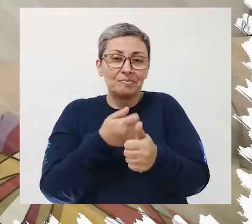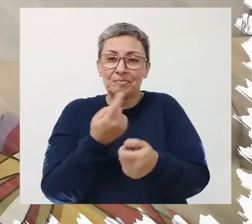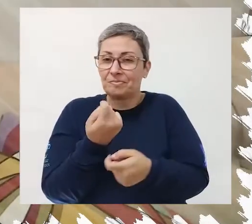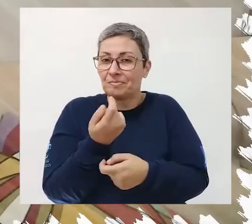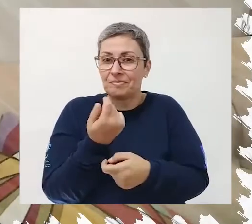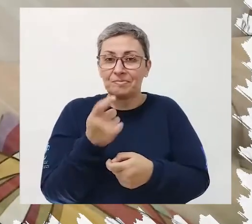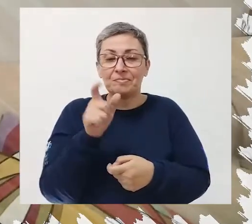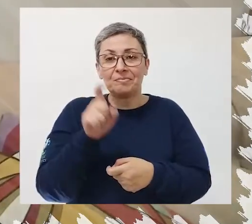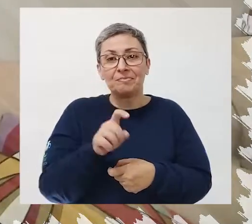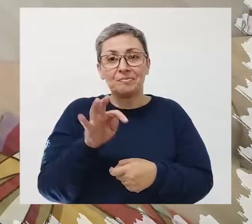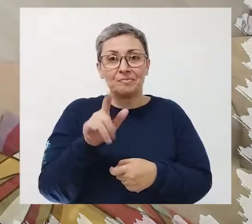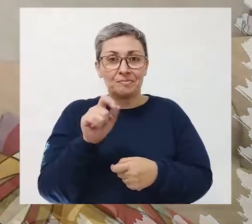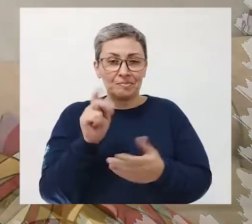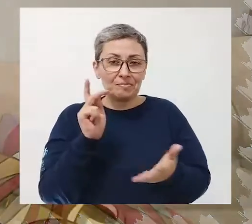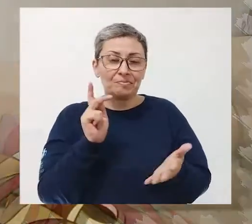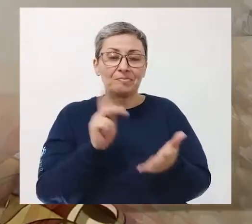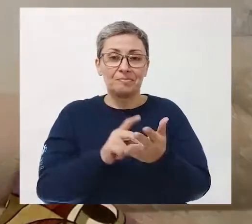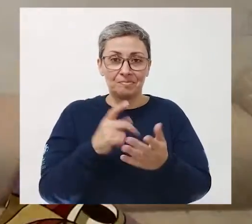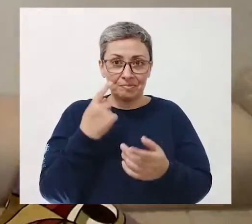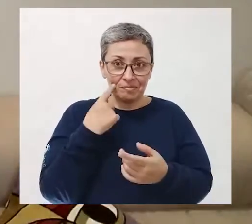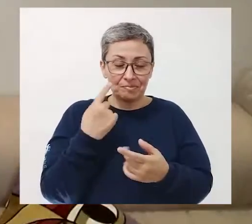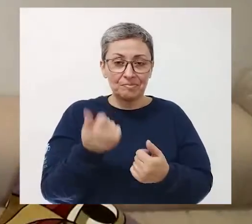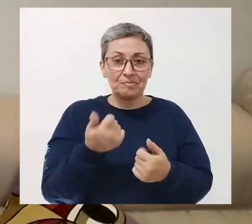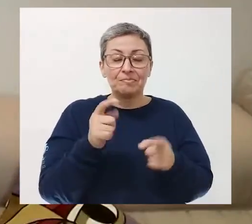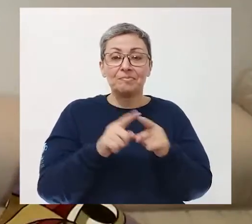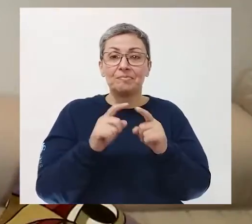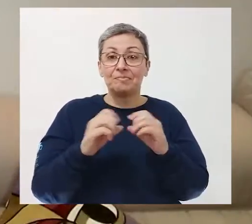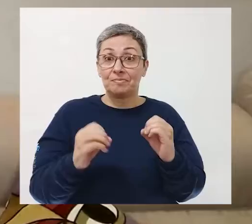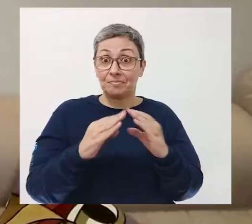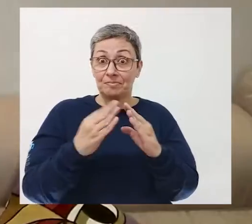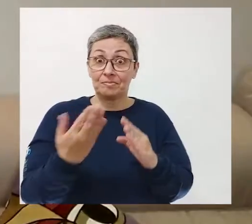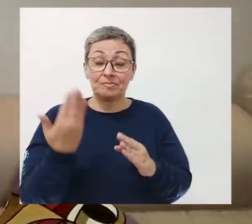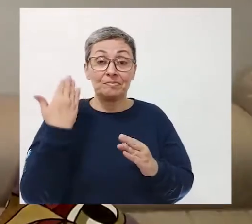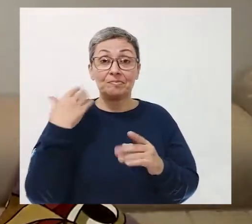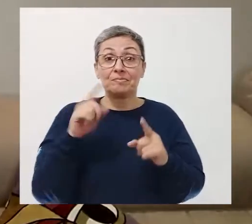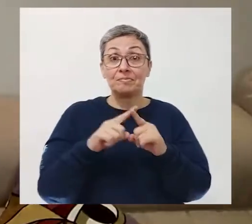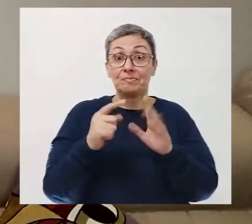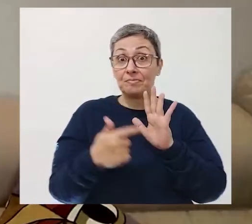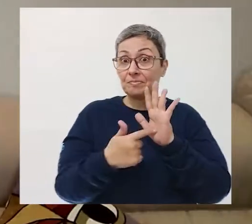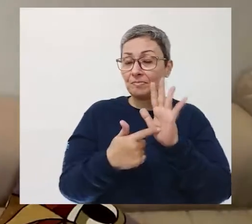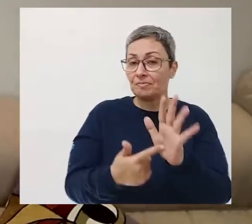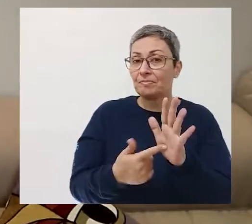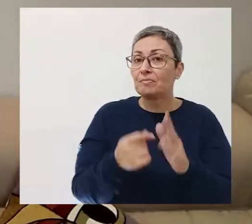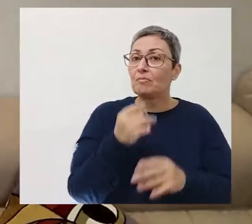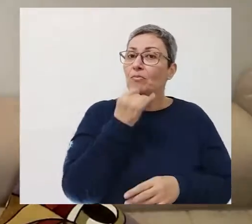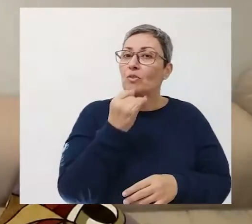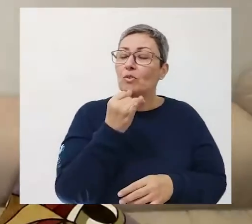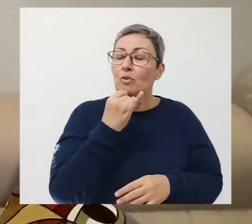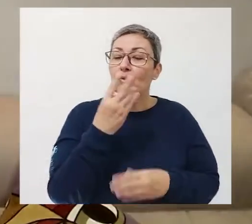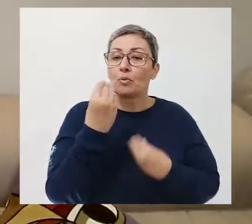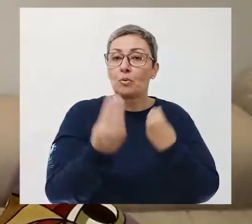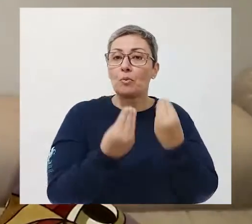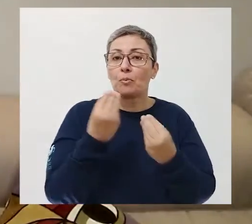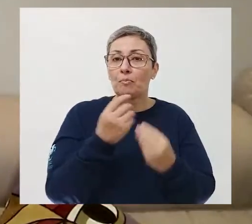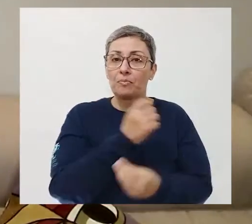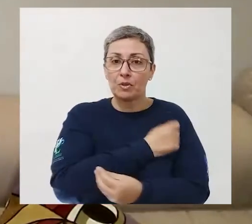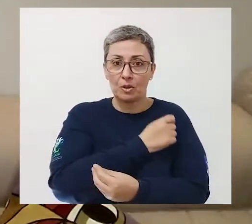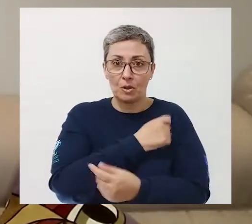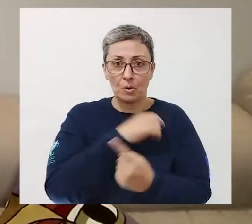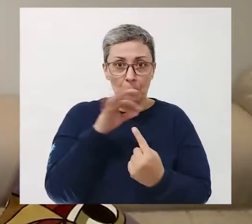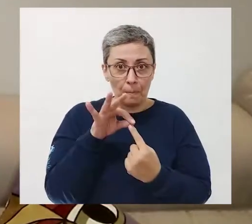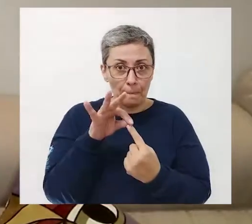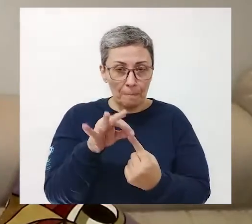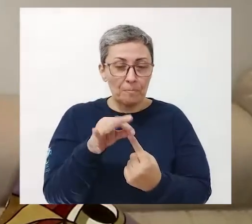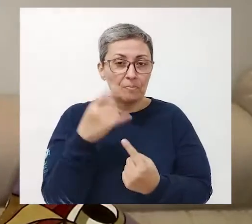a xilogravura de verdade, tá bom? No programa anterior, a gente mostrou um exemplo de uma aluna protagonista. Vocês